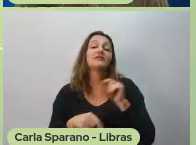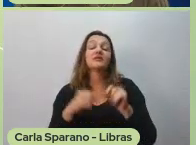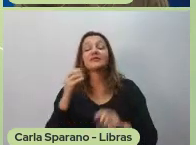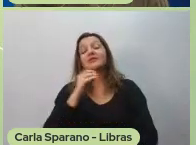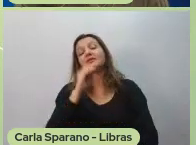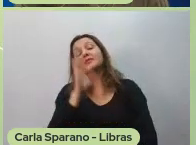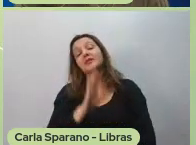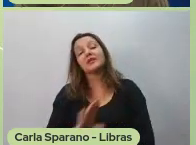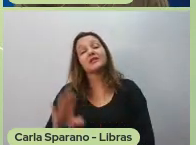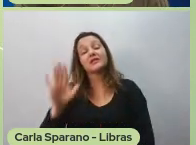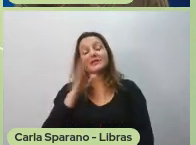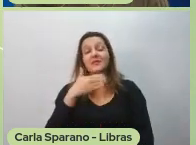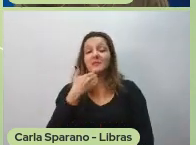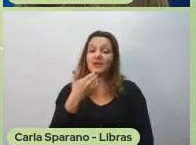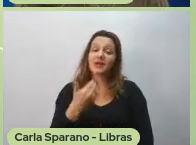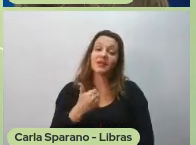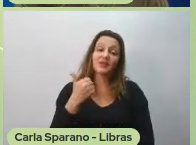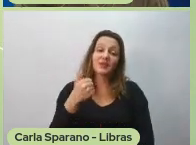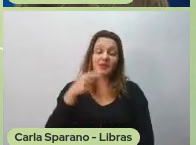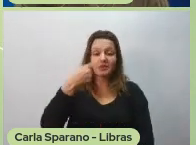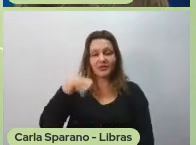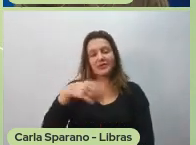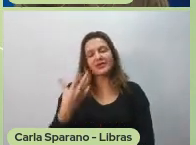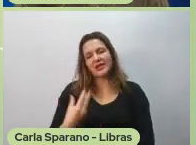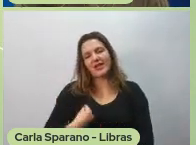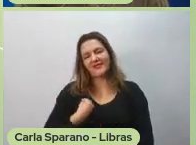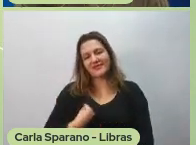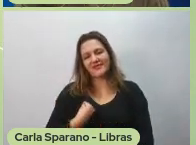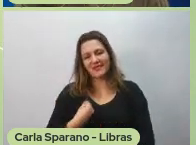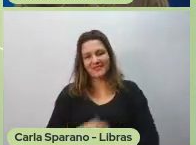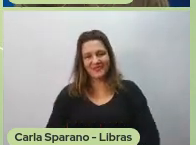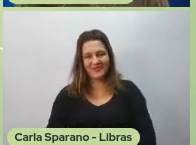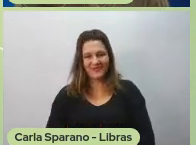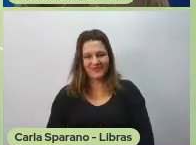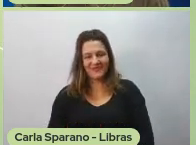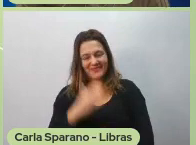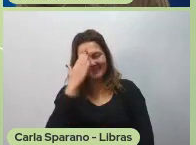Brasil melhor, que é aquele onde a gente quer viver. Obrigada.